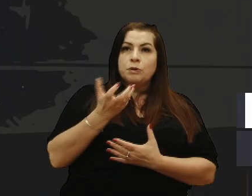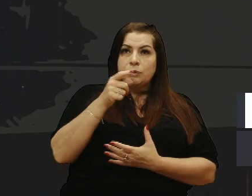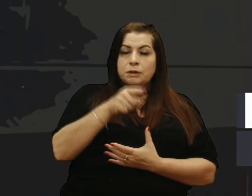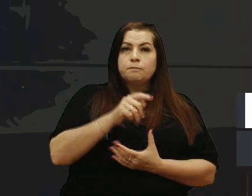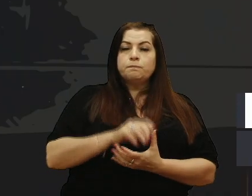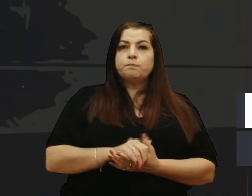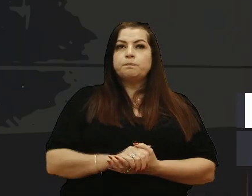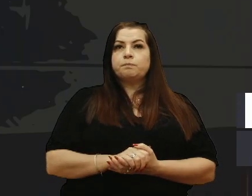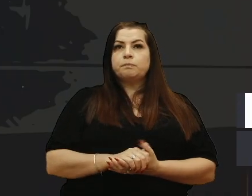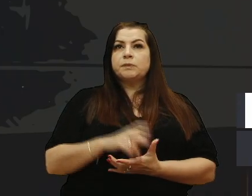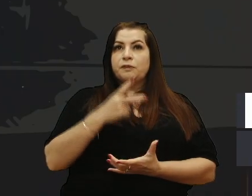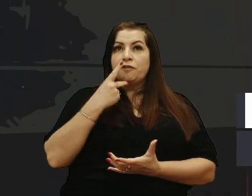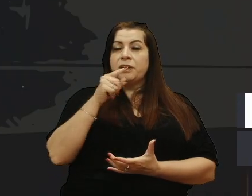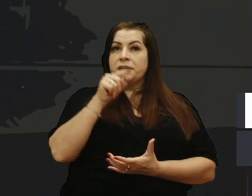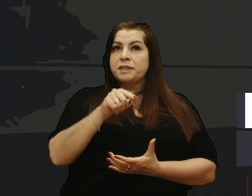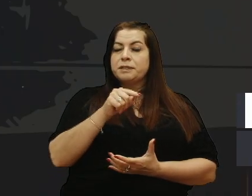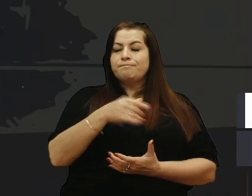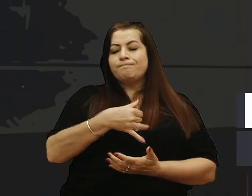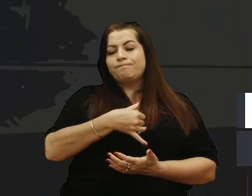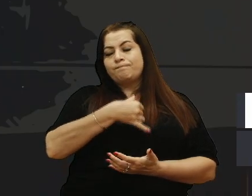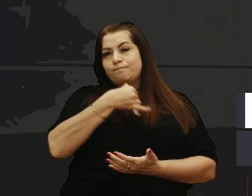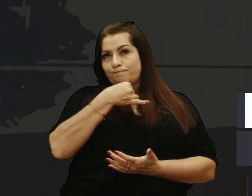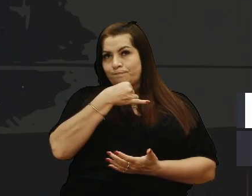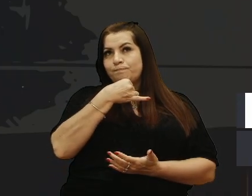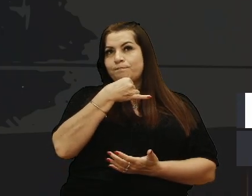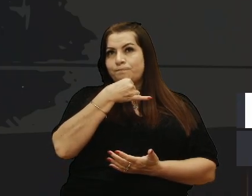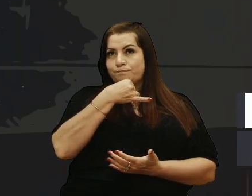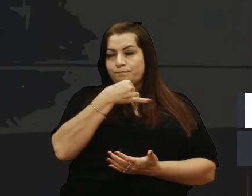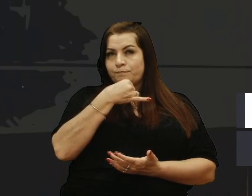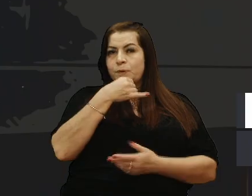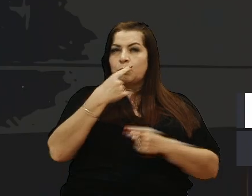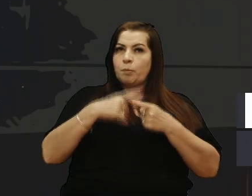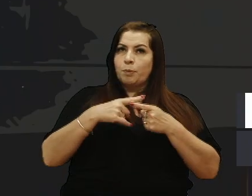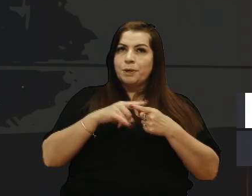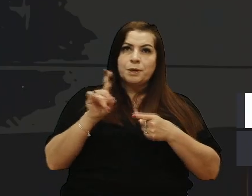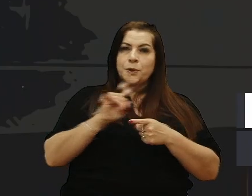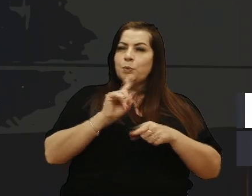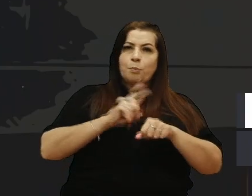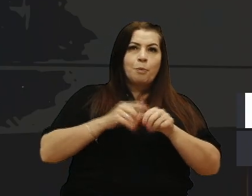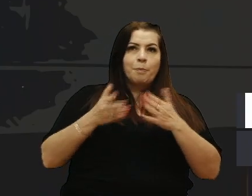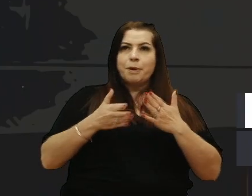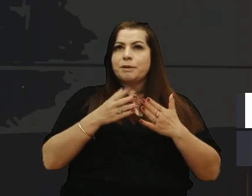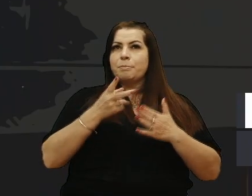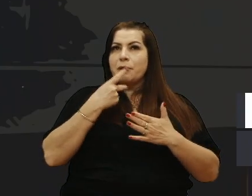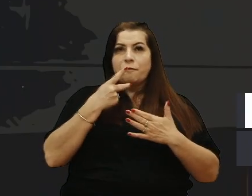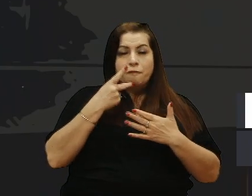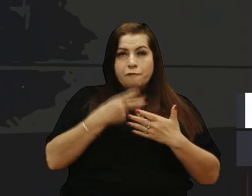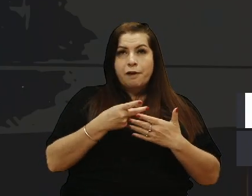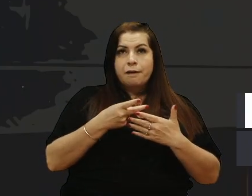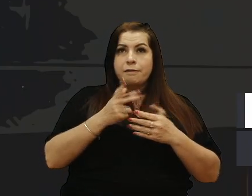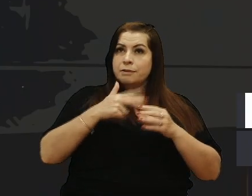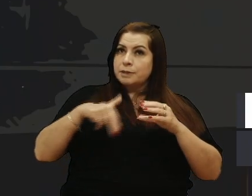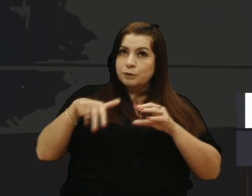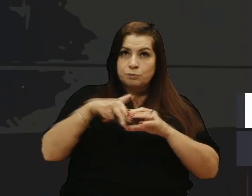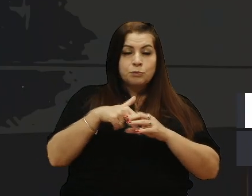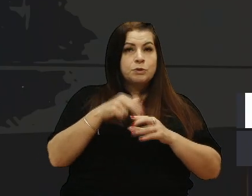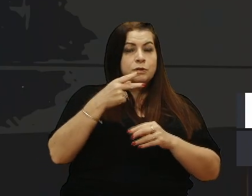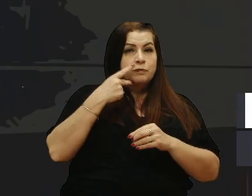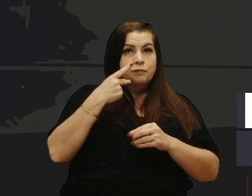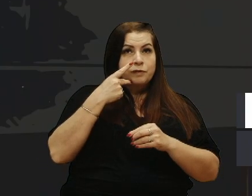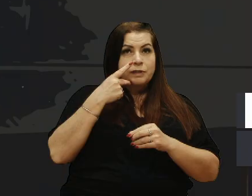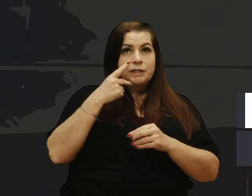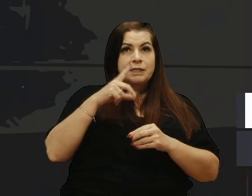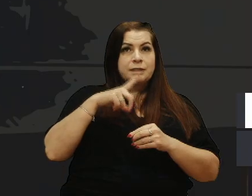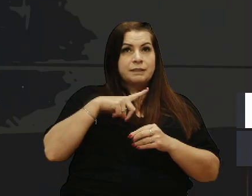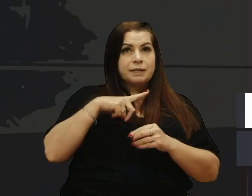aqui dizer que isso me entristece muito, porque em nenhum momento das minhas falas nessa tribuna eu disse que